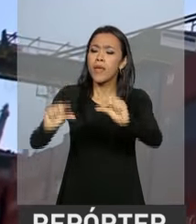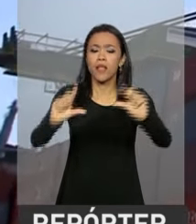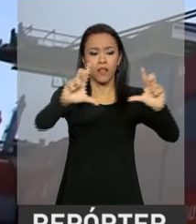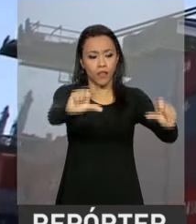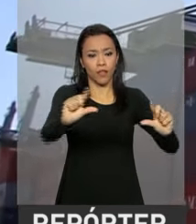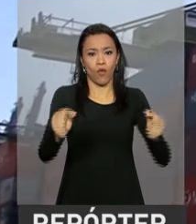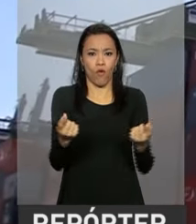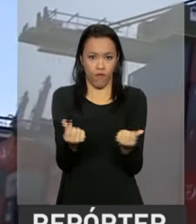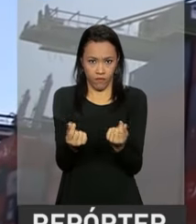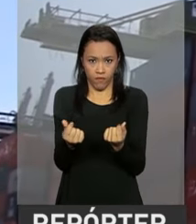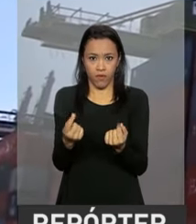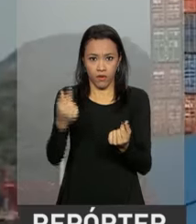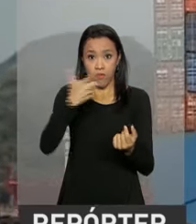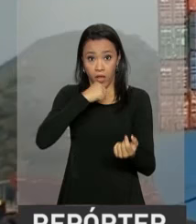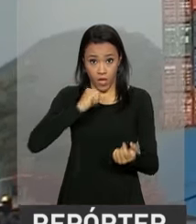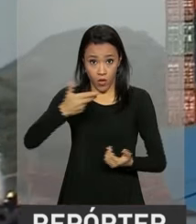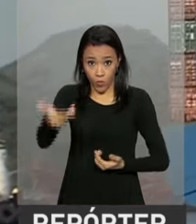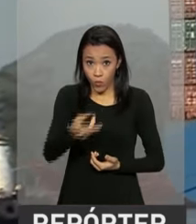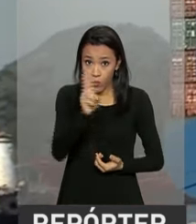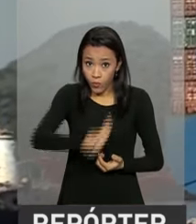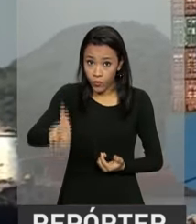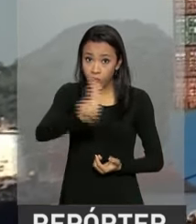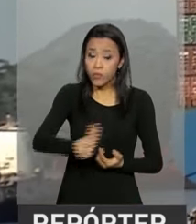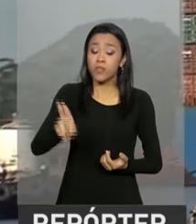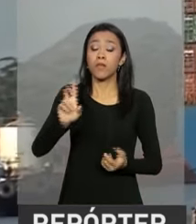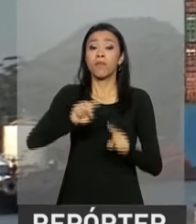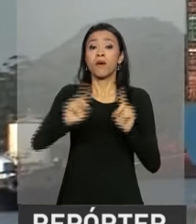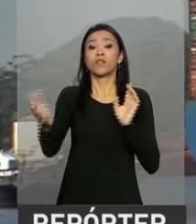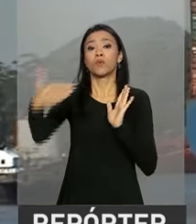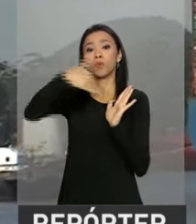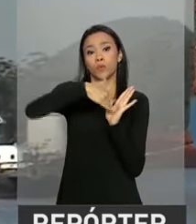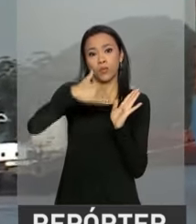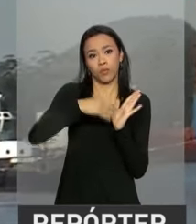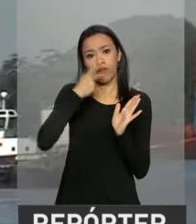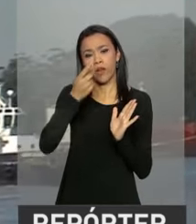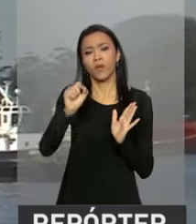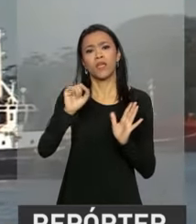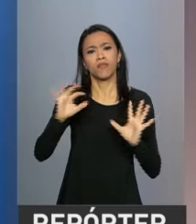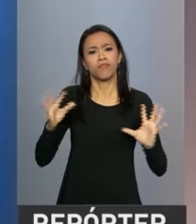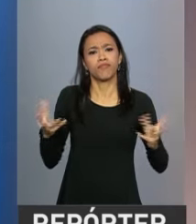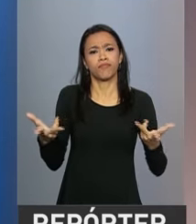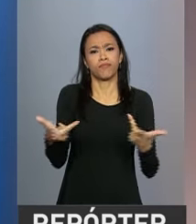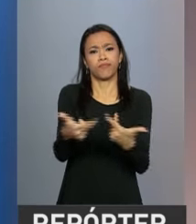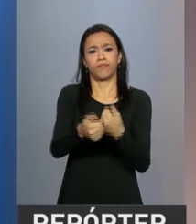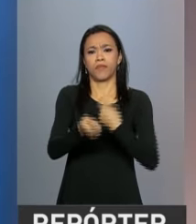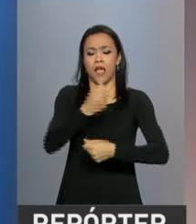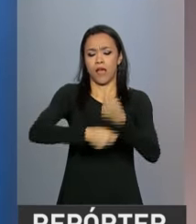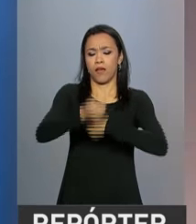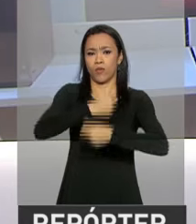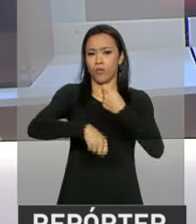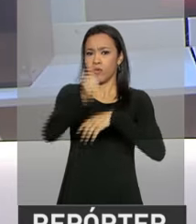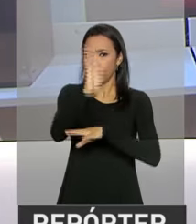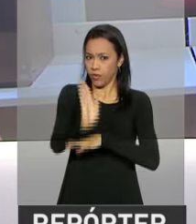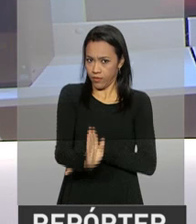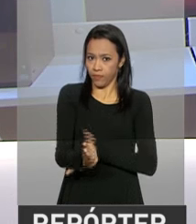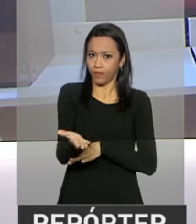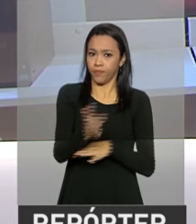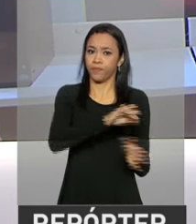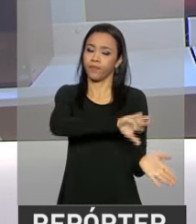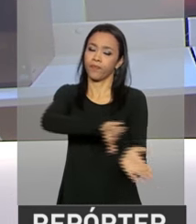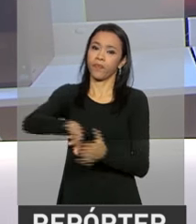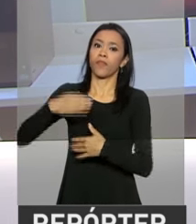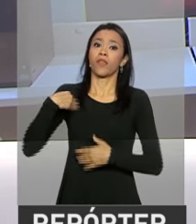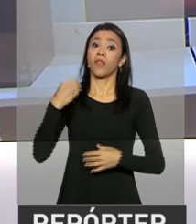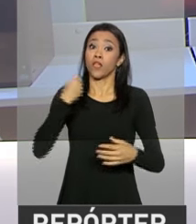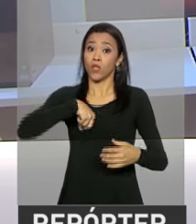para o usuário, mas que, em última análise, aumente a eficiência da economia brasileira. Bom, e